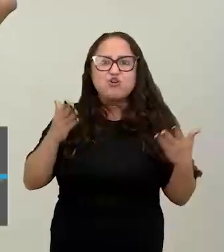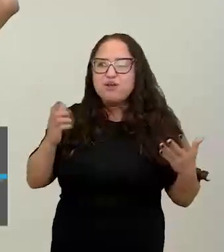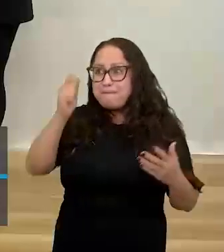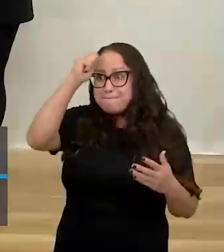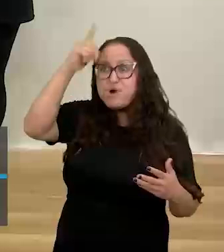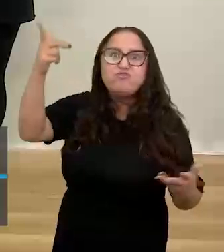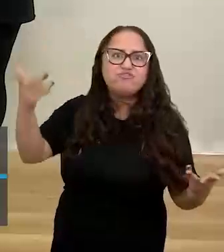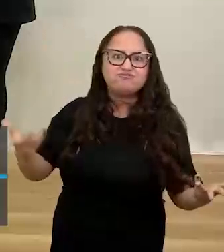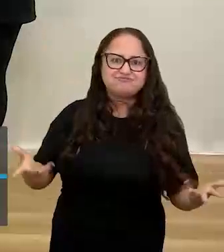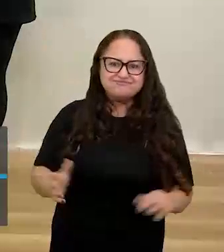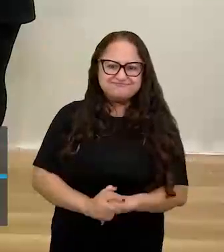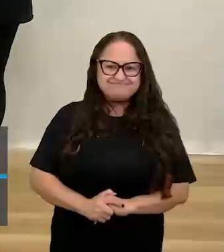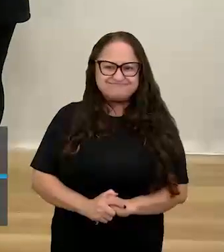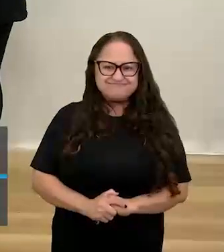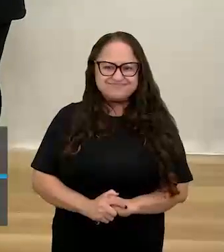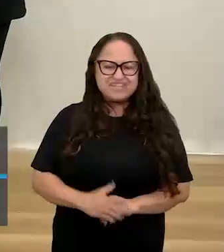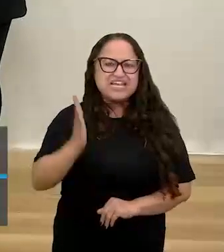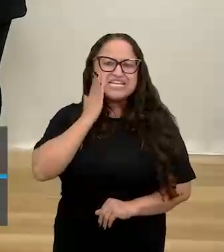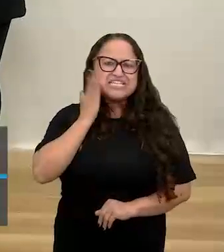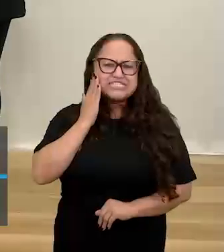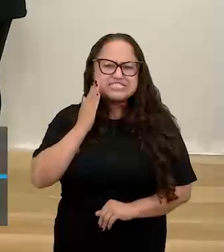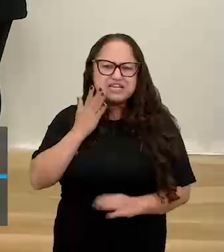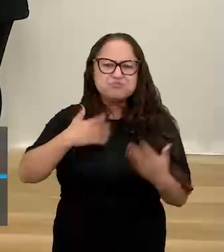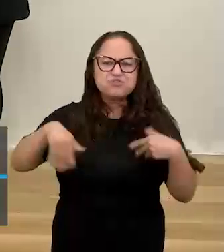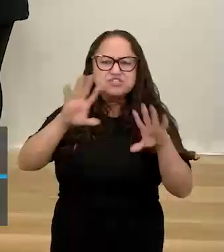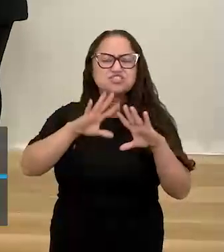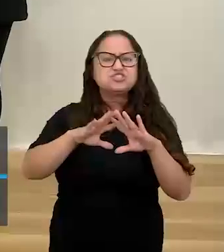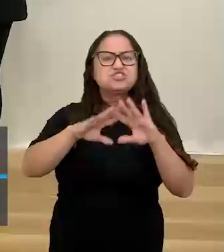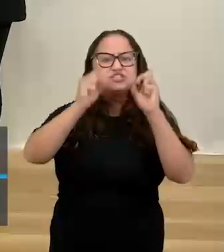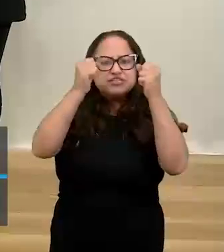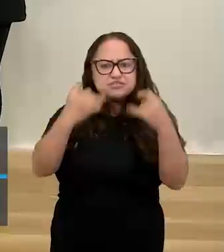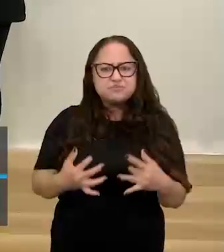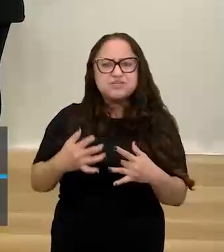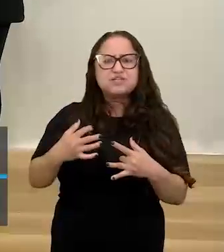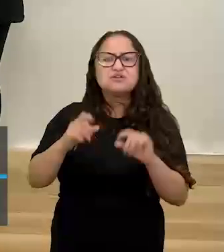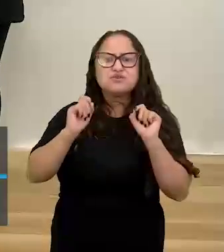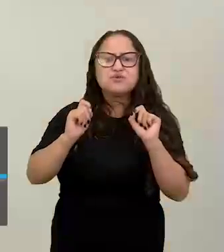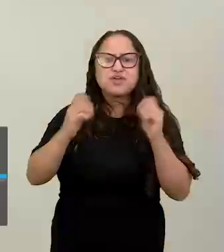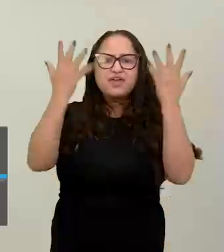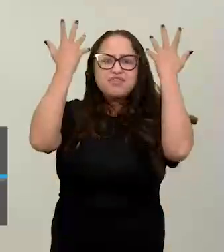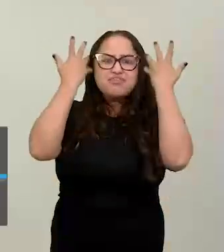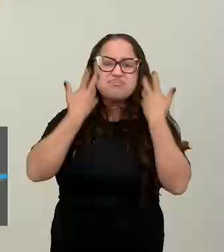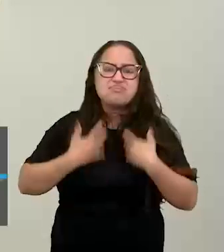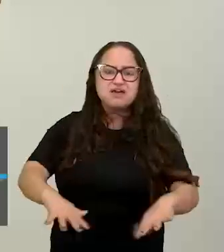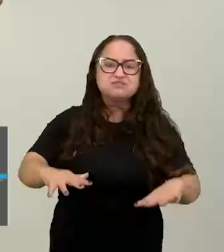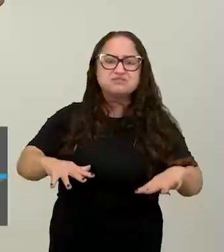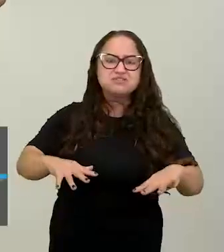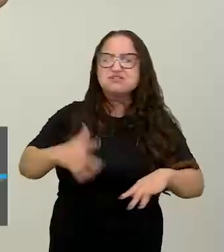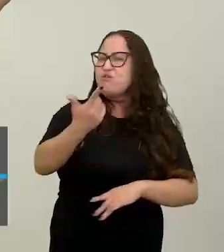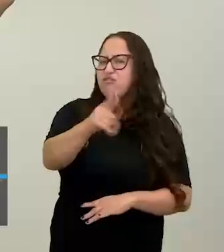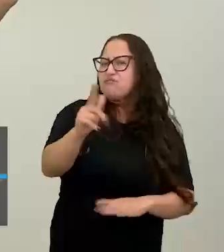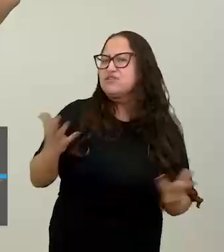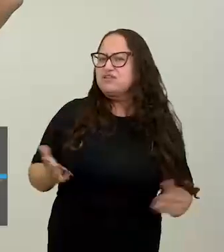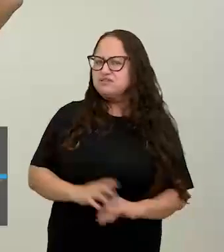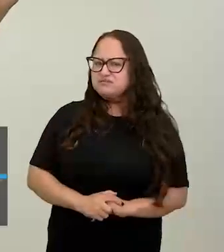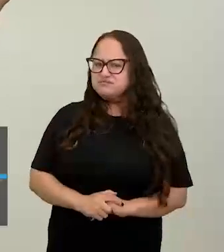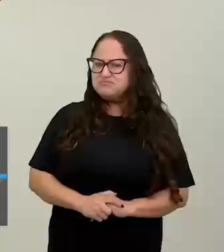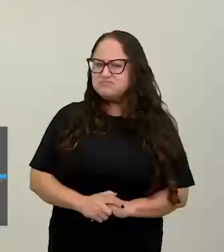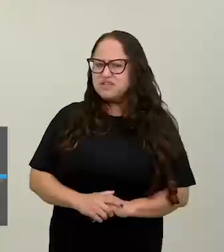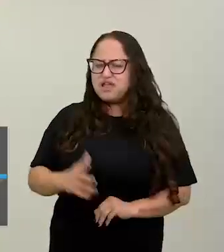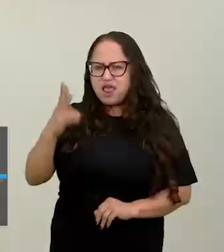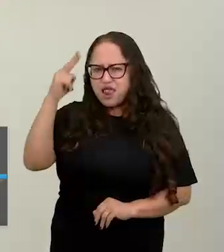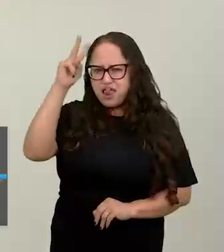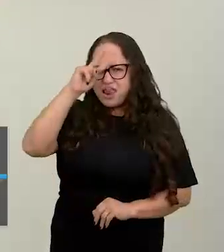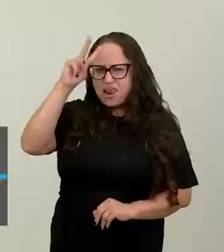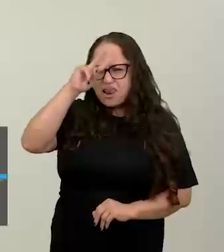agora. Sabe quando a gente fala de desnaturalização com vocês no primeiro ano, que eu acho que vocês não aguentam mais falar de desnaturalização? Lembra quando a